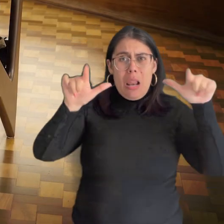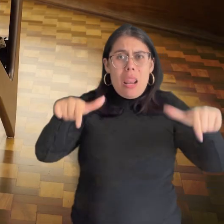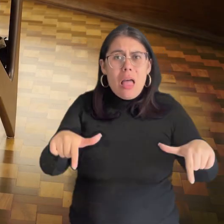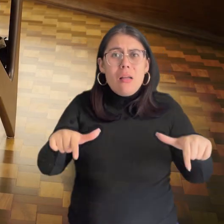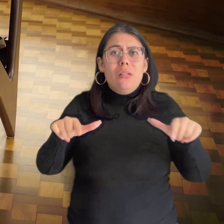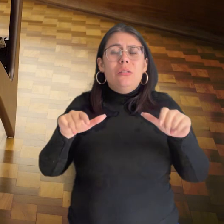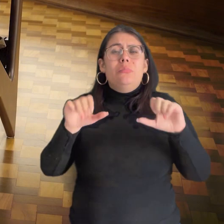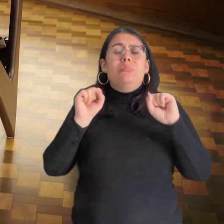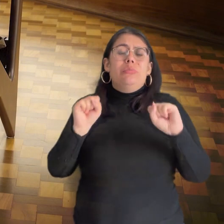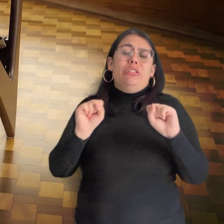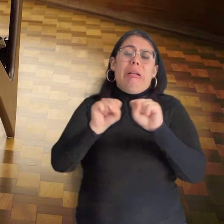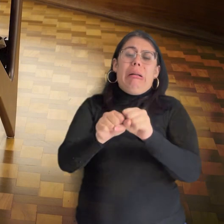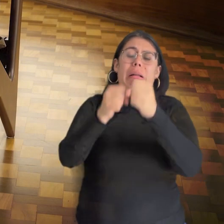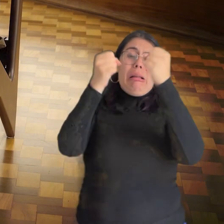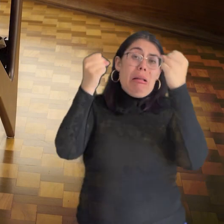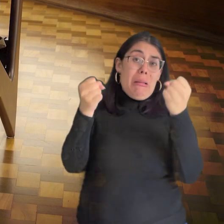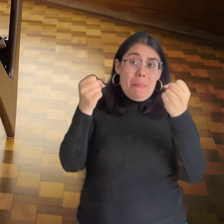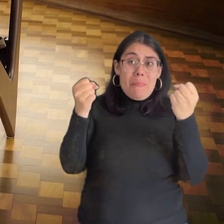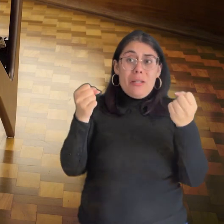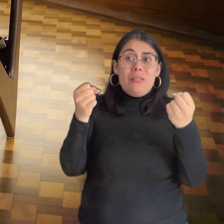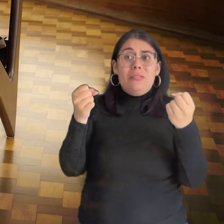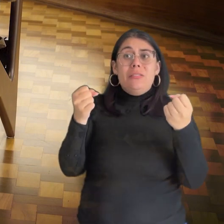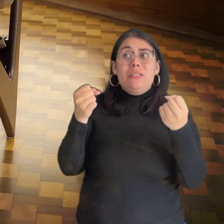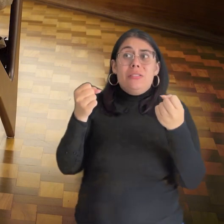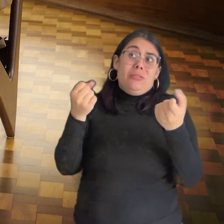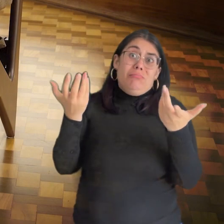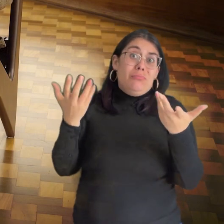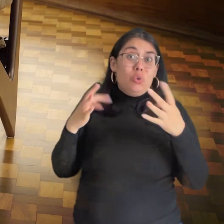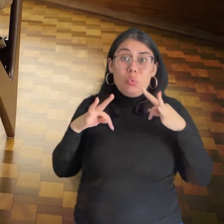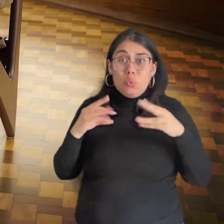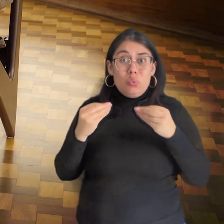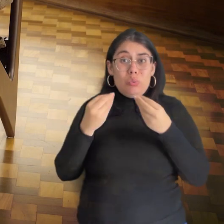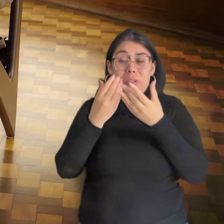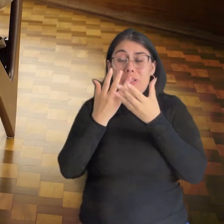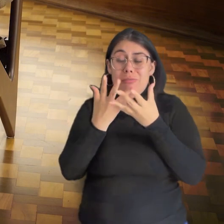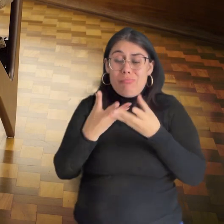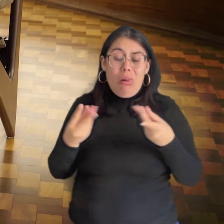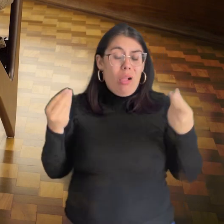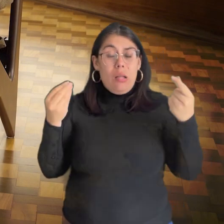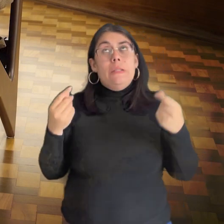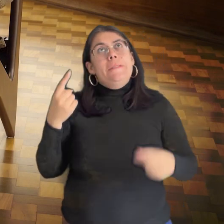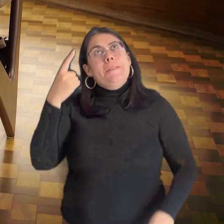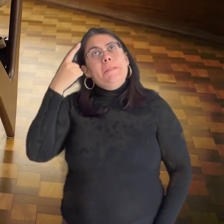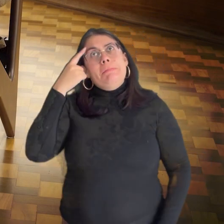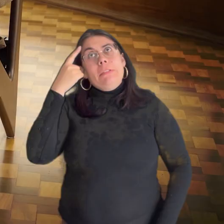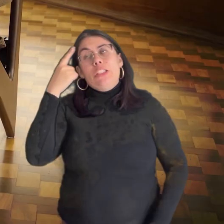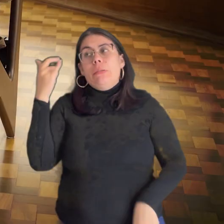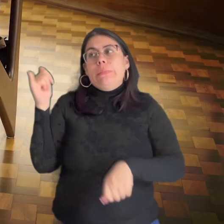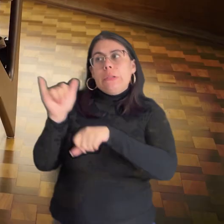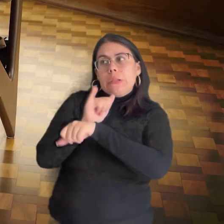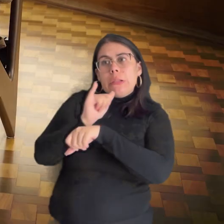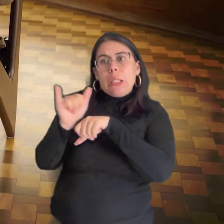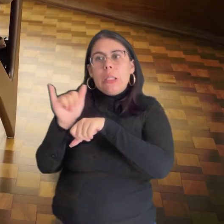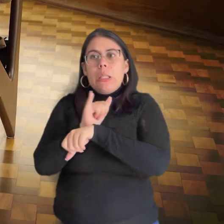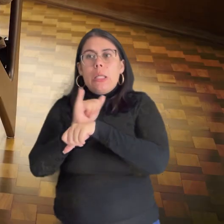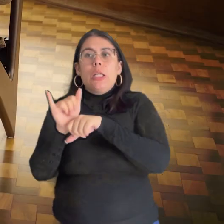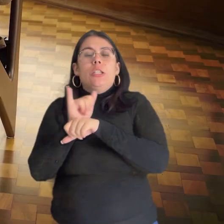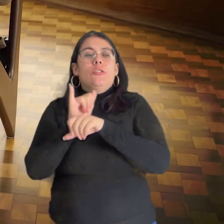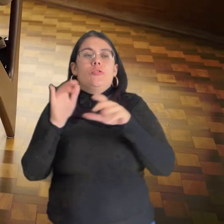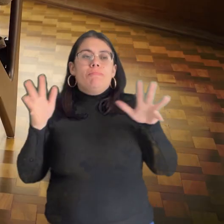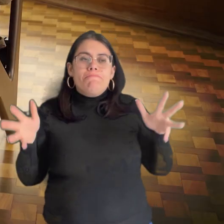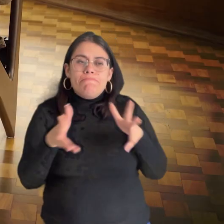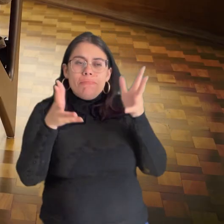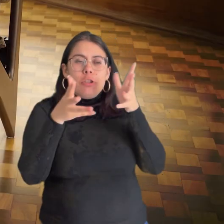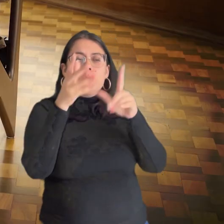abaixo, mas deformar-se de tal maneira a perder o painel. Por isso, nós convencemos